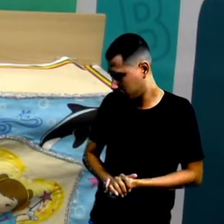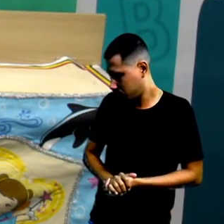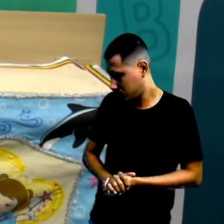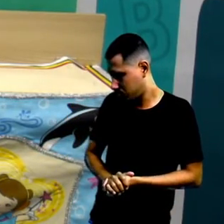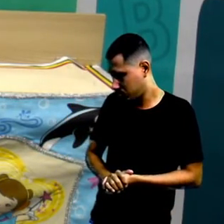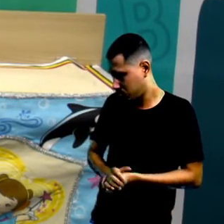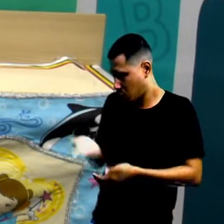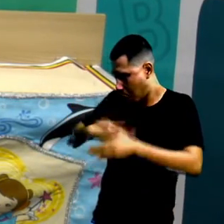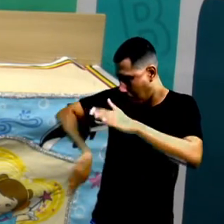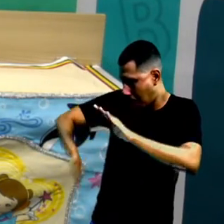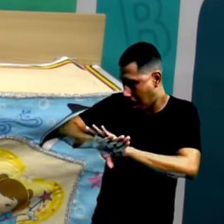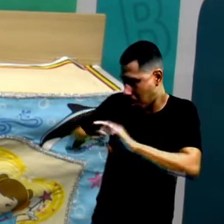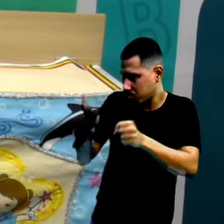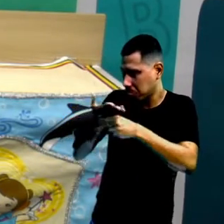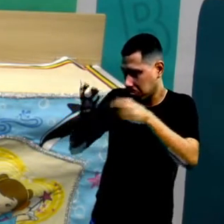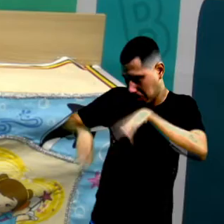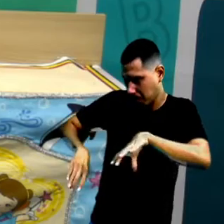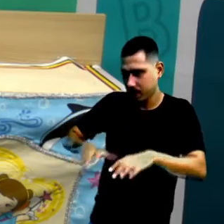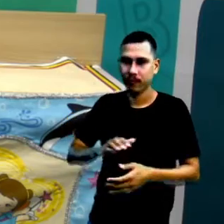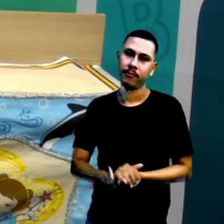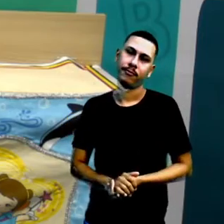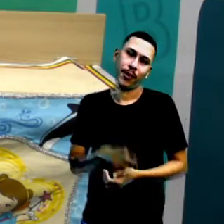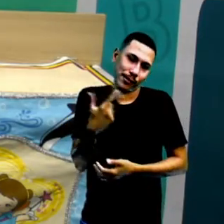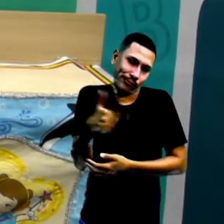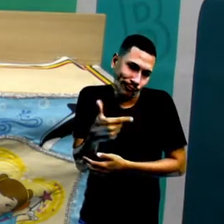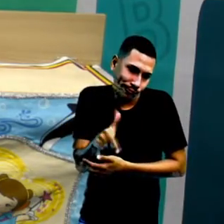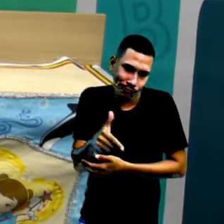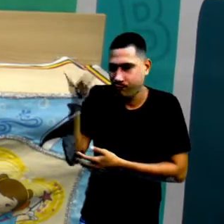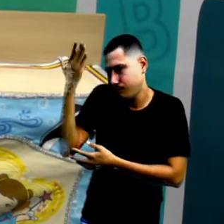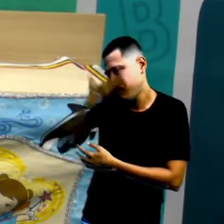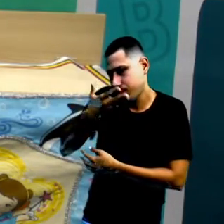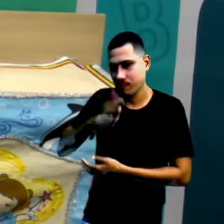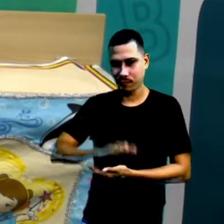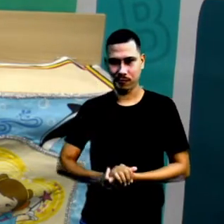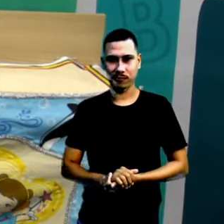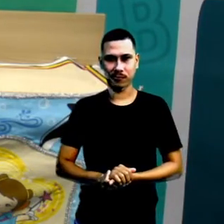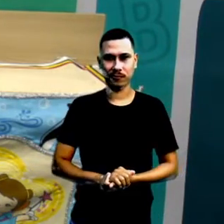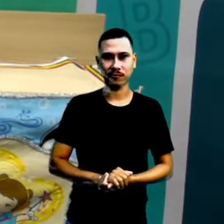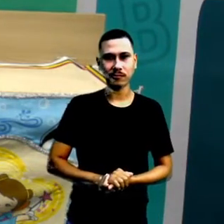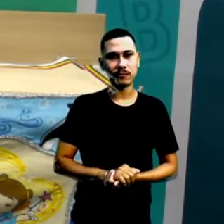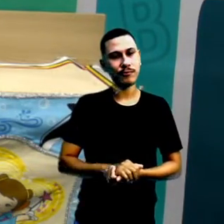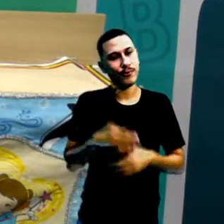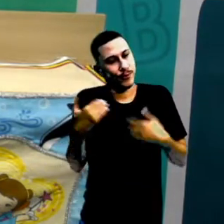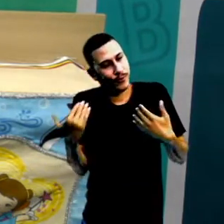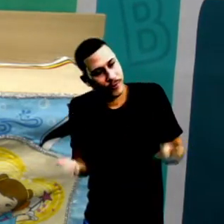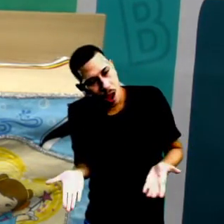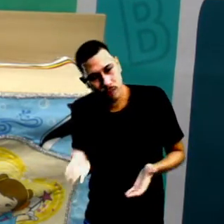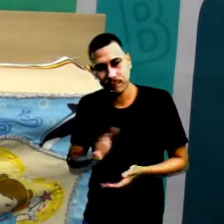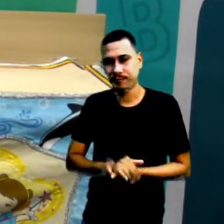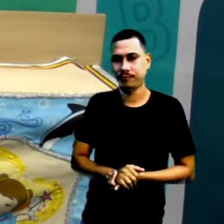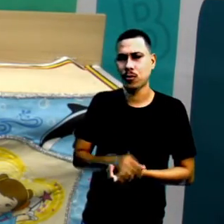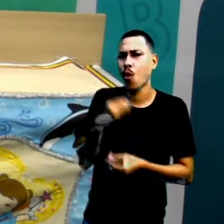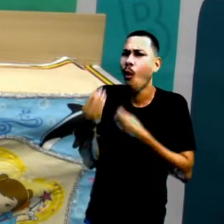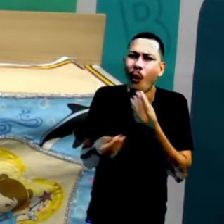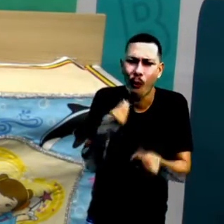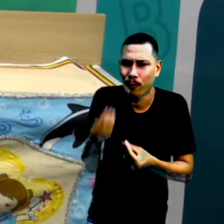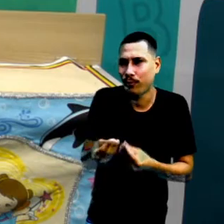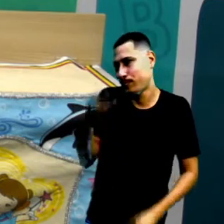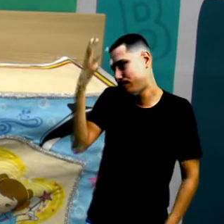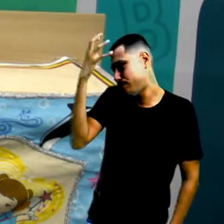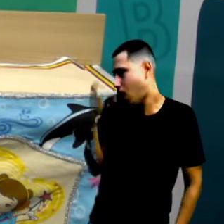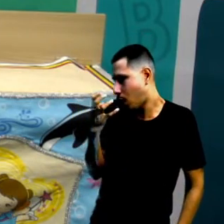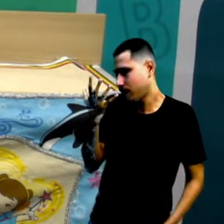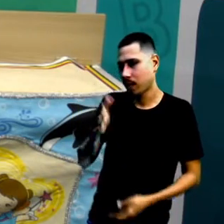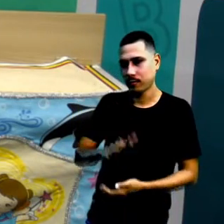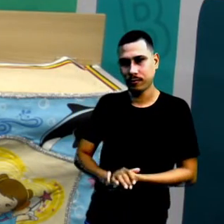realmente Elas não tinham prova aqui ó Elas não tinham prova crianças que tinha sido a galinha que tinha colocado o ovo